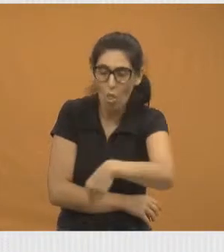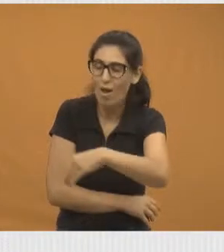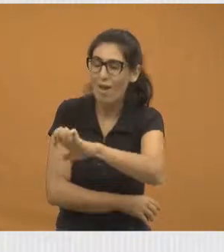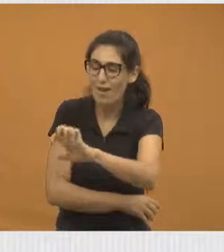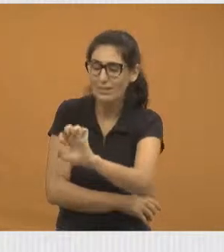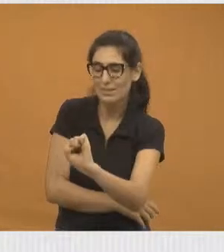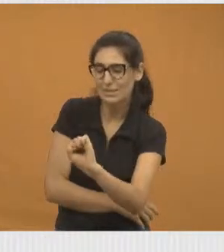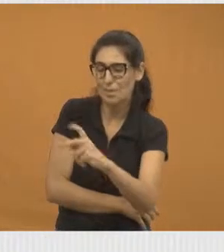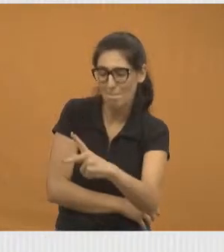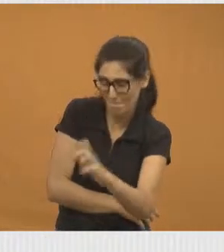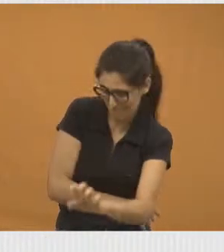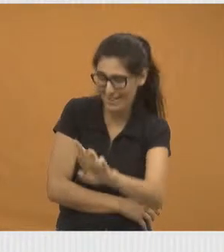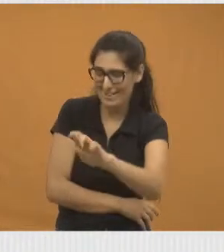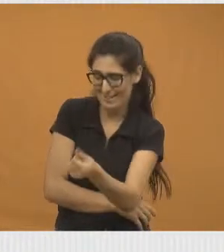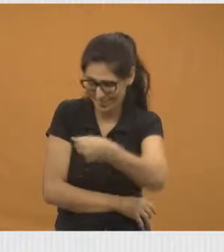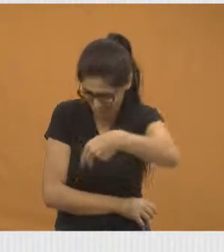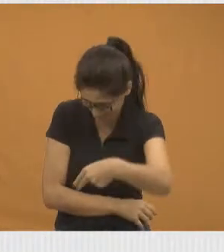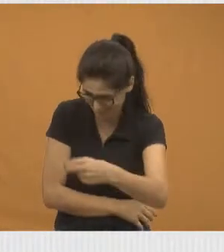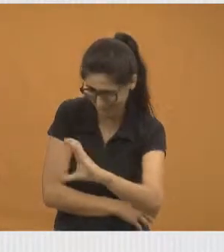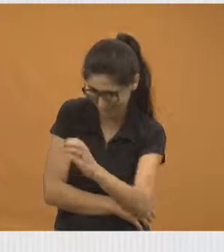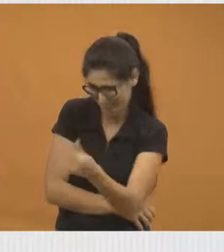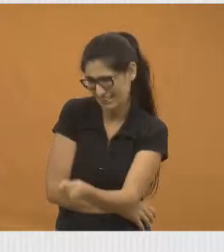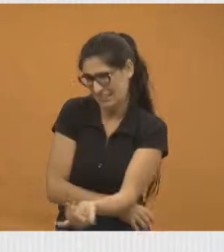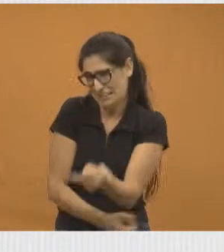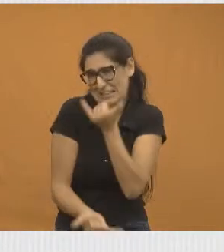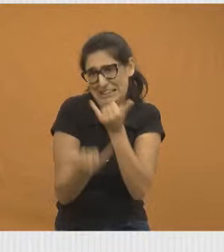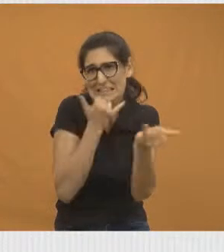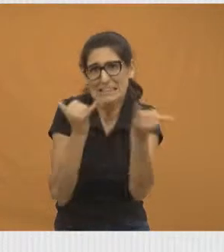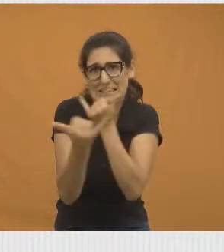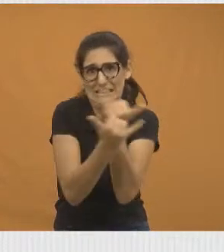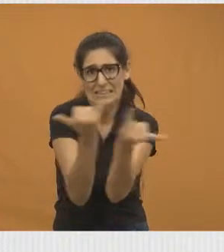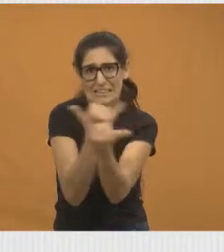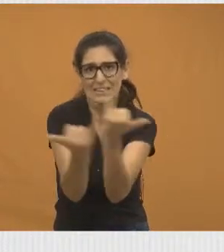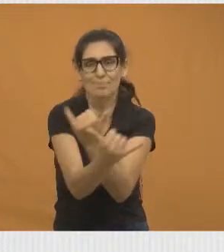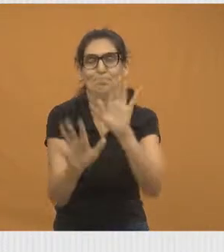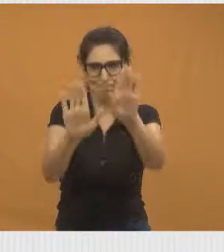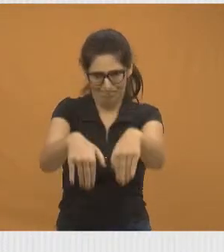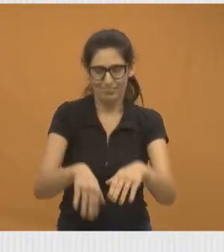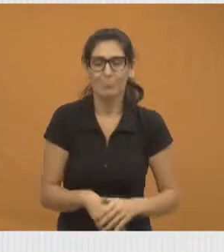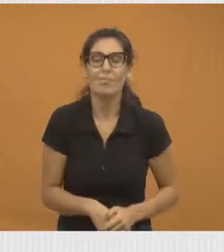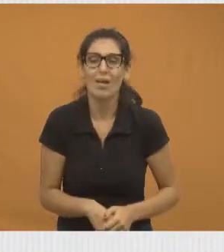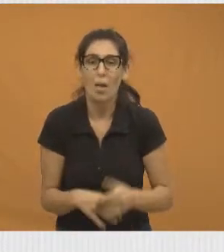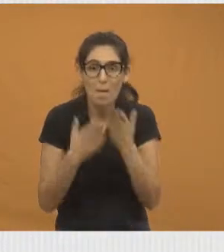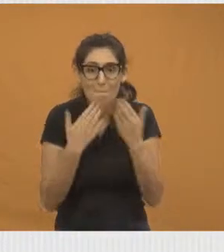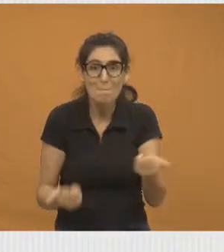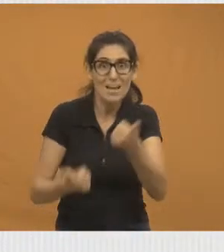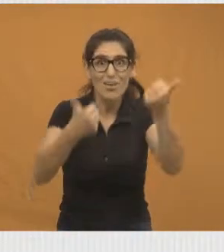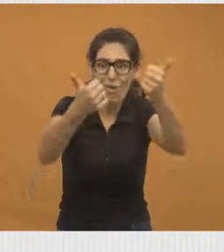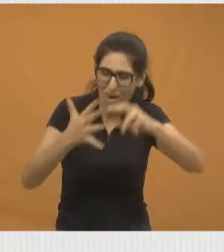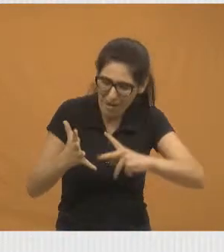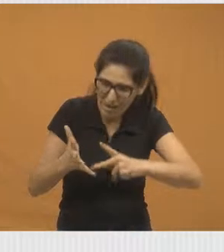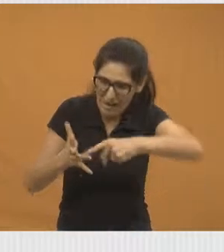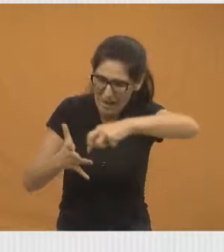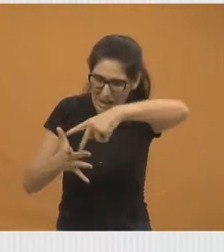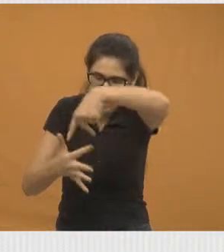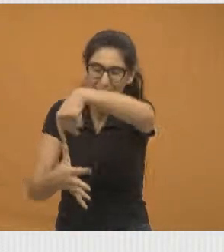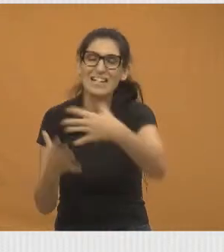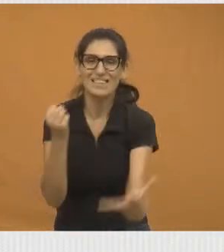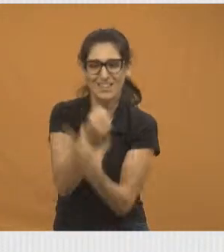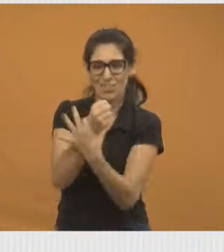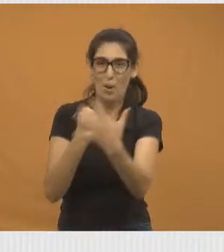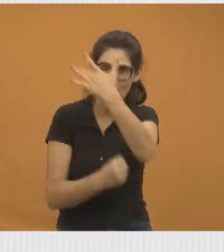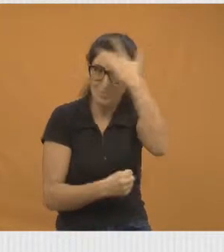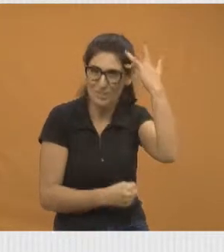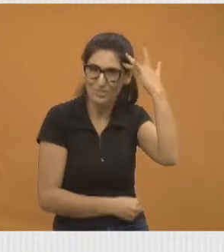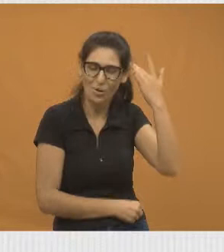e eu tive lá serviço tacontento já melhorou garantindo a segurança das pessoas pra nós é